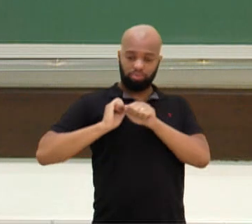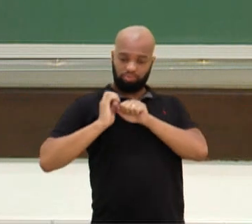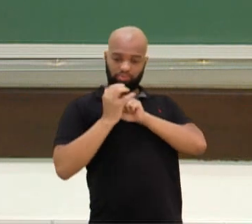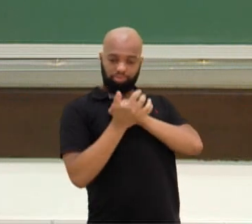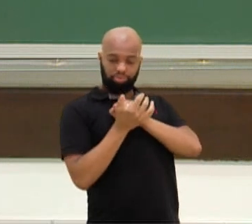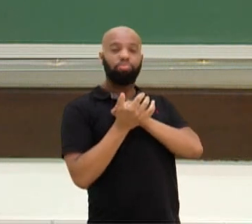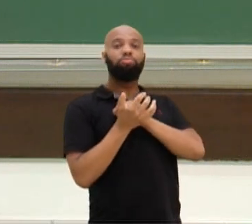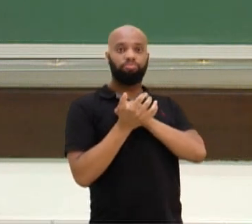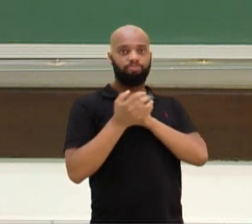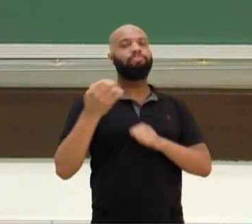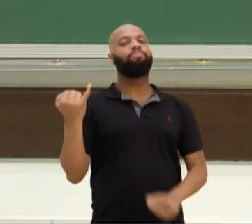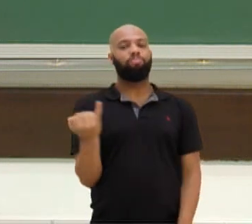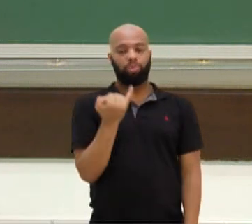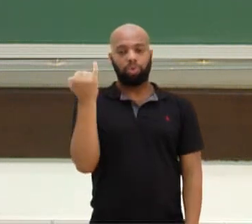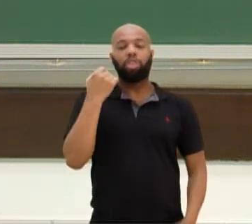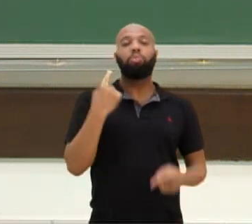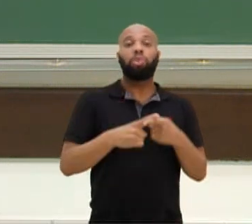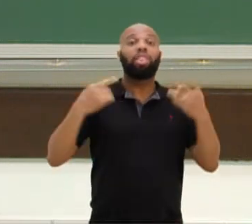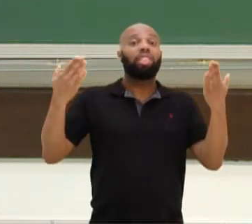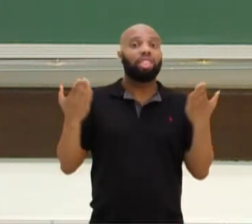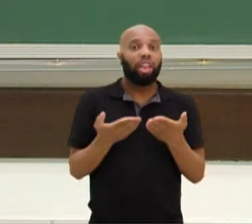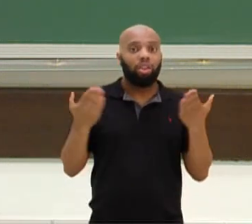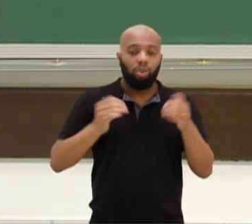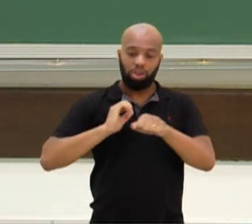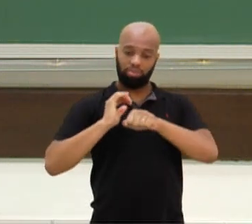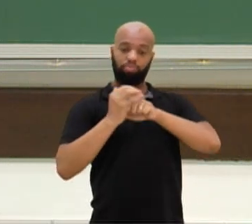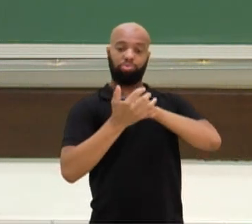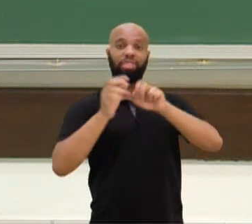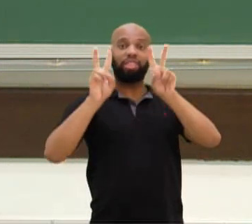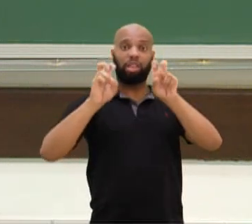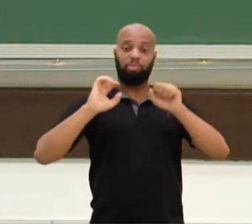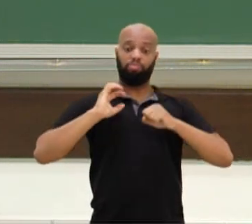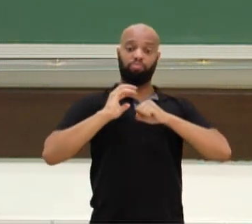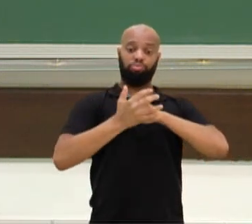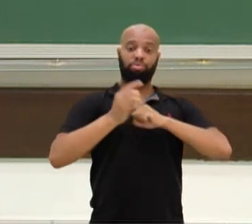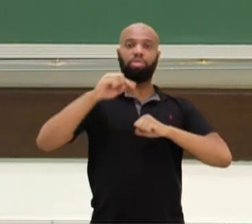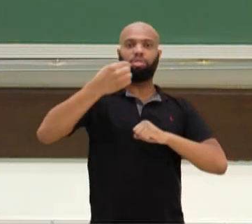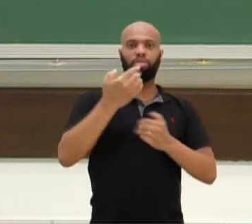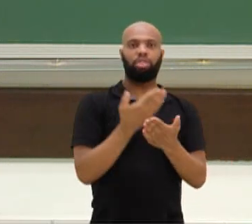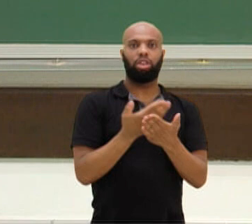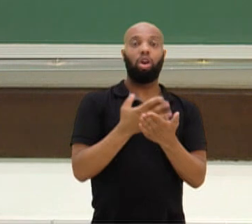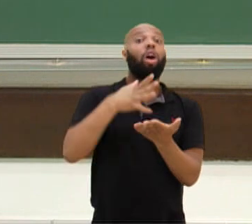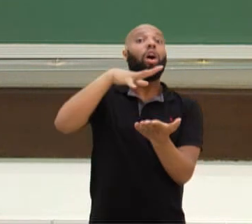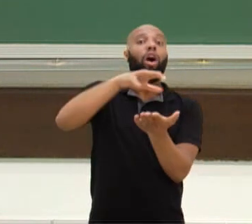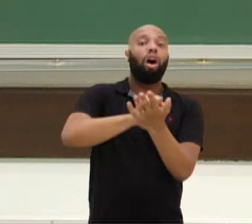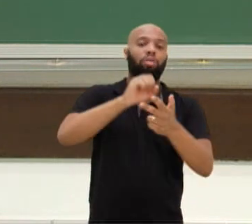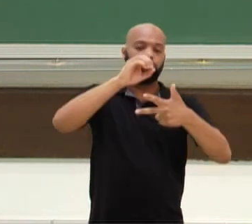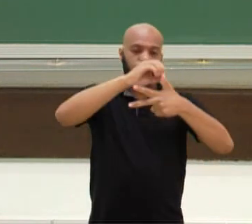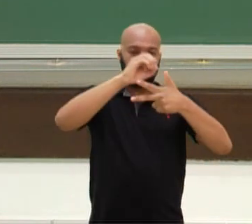tá? Então, assunto bem atual também. Então, voltem, gente. Não esqueçam de fazer a inscrição do Enem, que eu